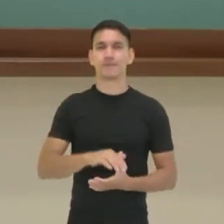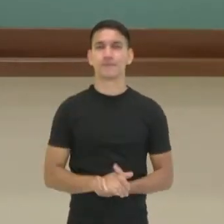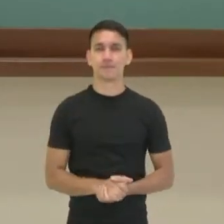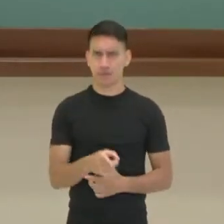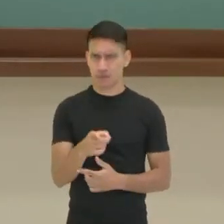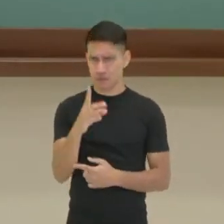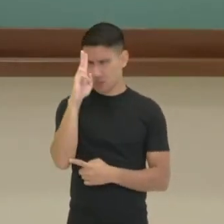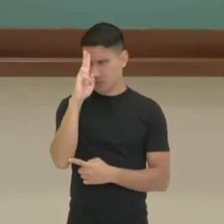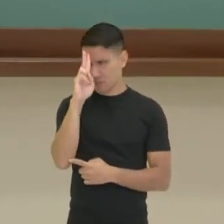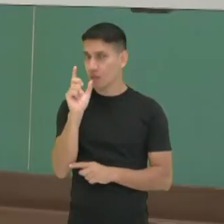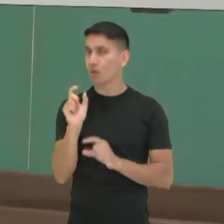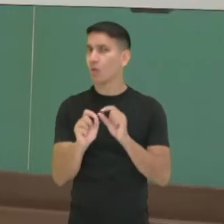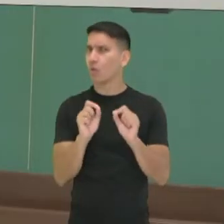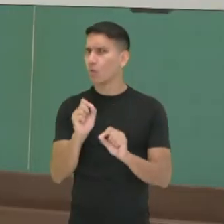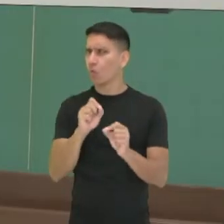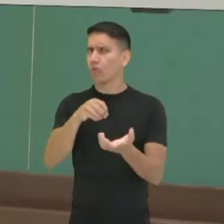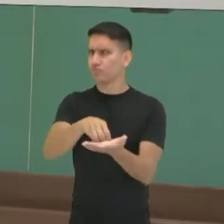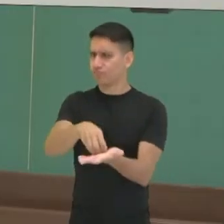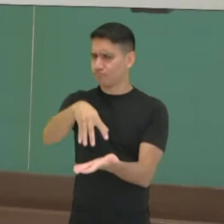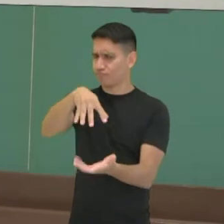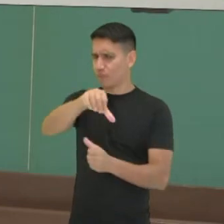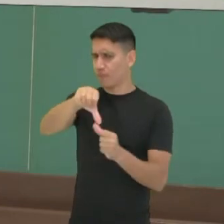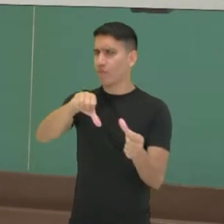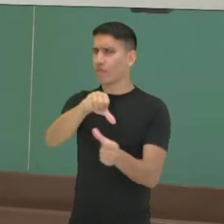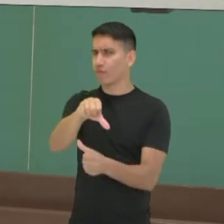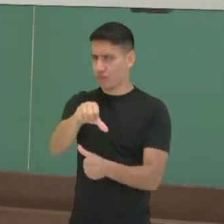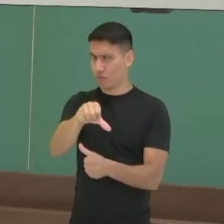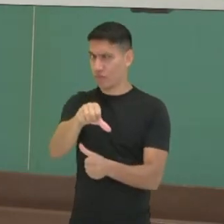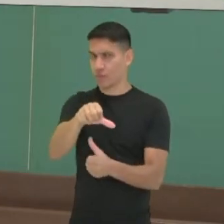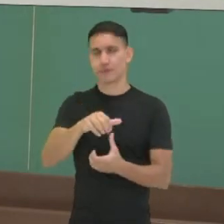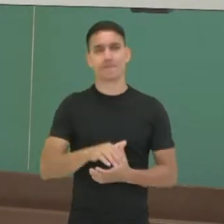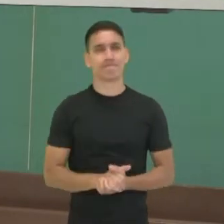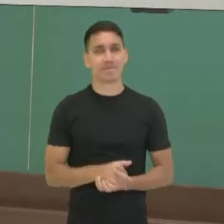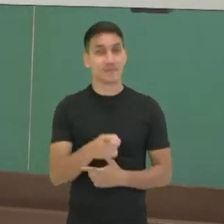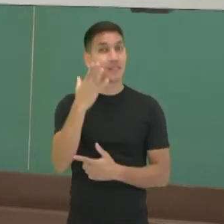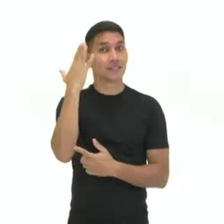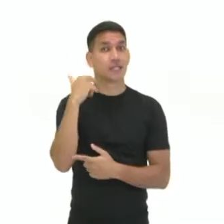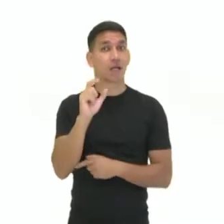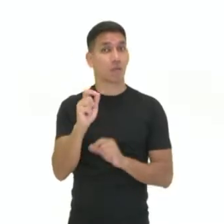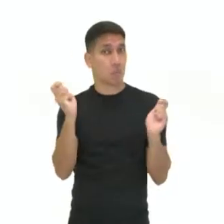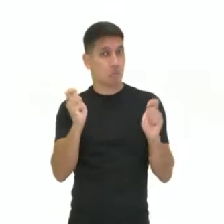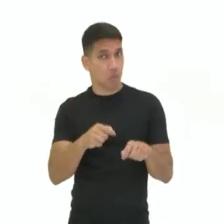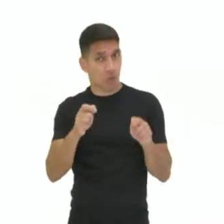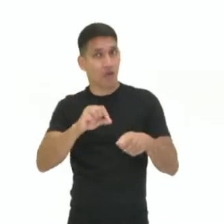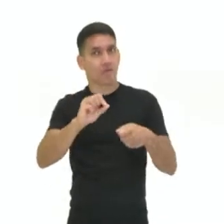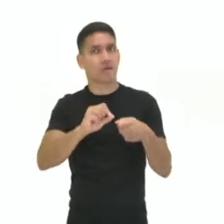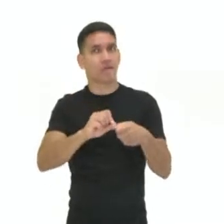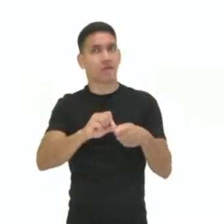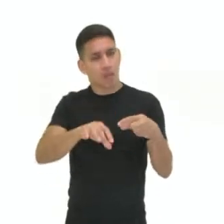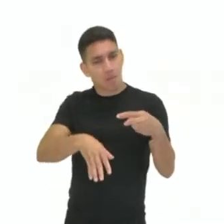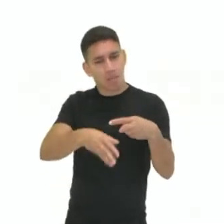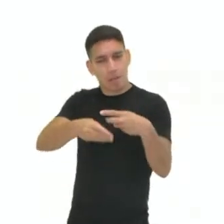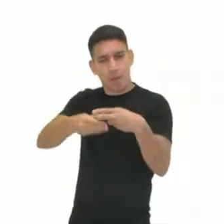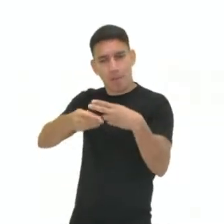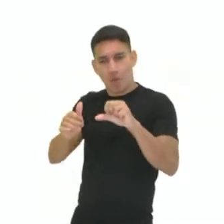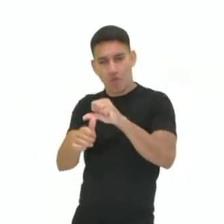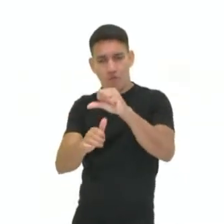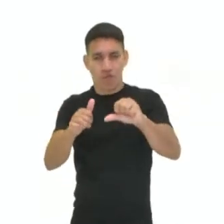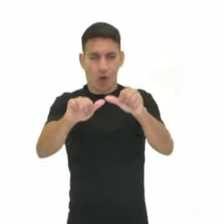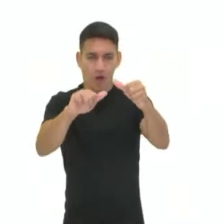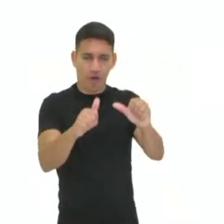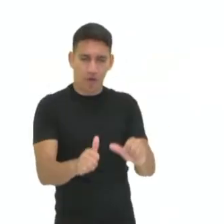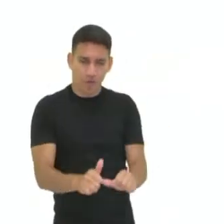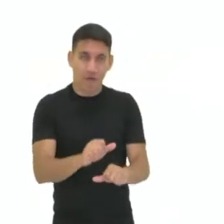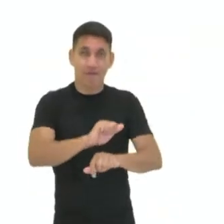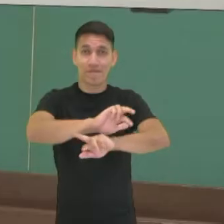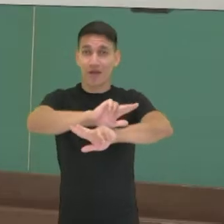Você lembra o que são transformações geométricas? Você sabia que podemos fazer a composição delas na construção de